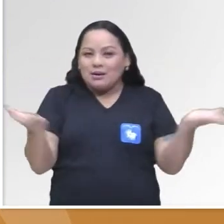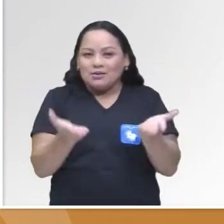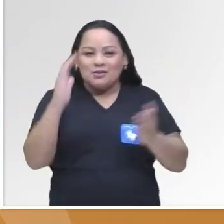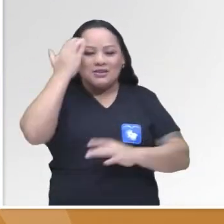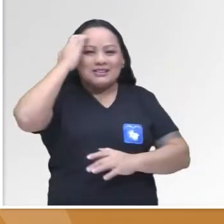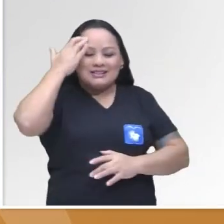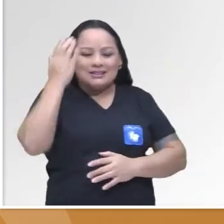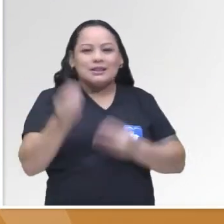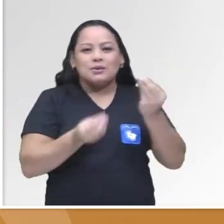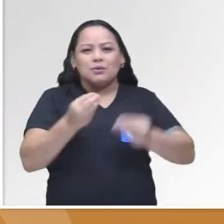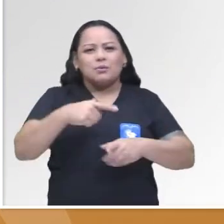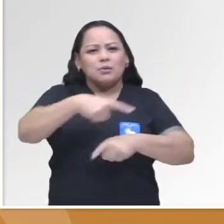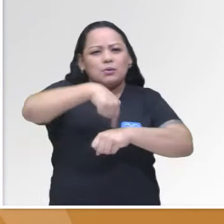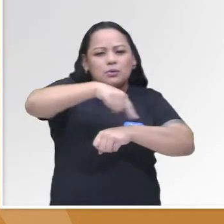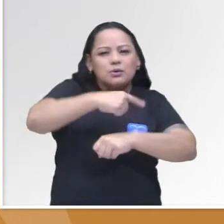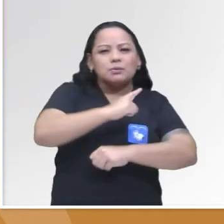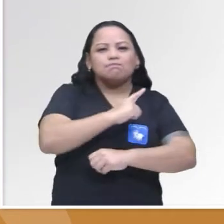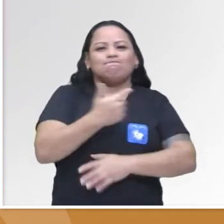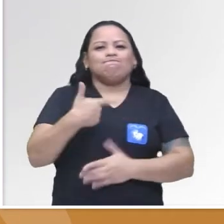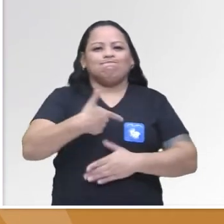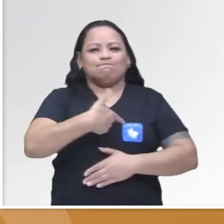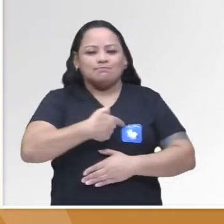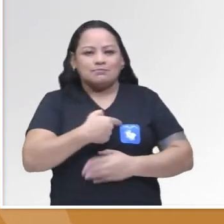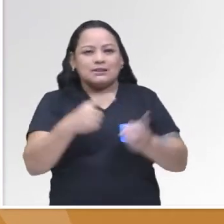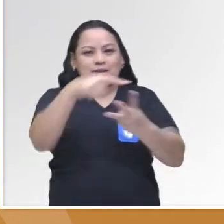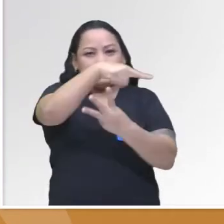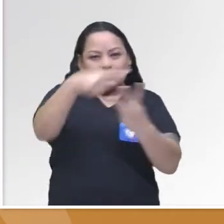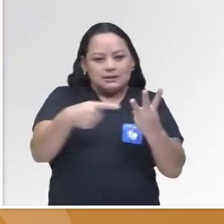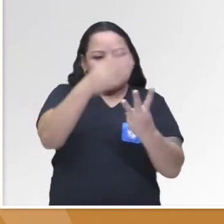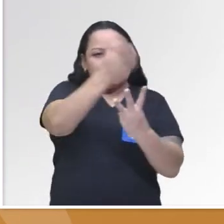A Era Vargas ela vai ser dividida em 3